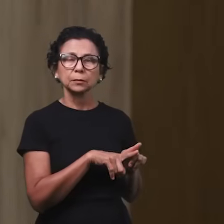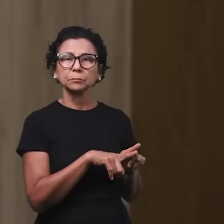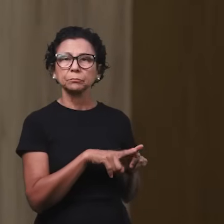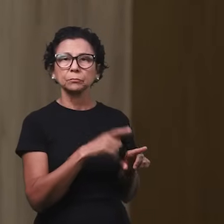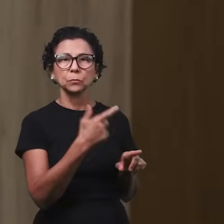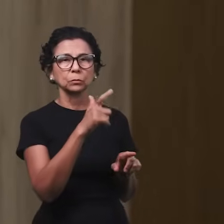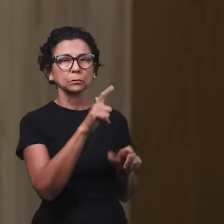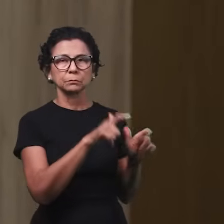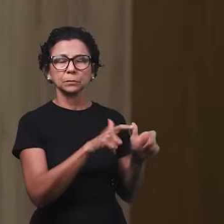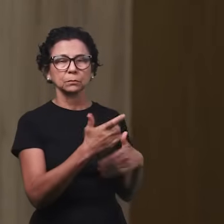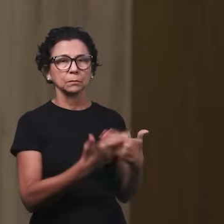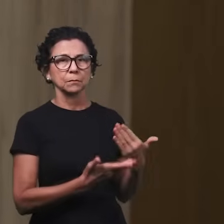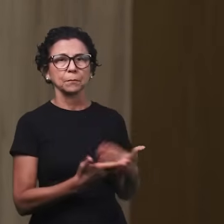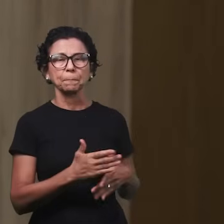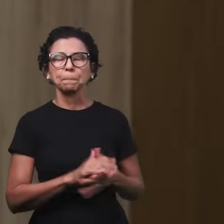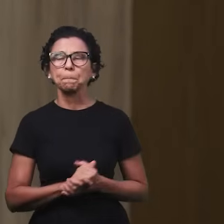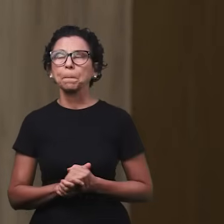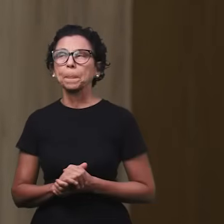nós